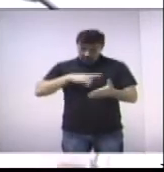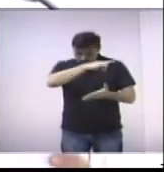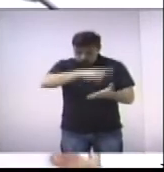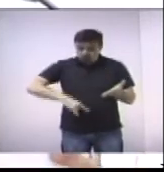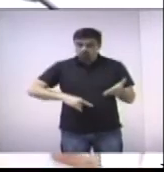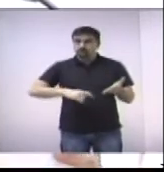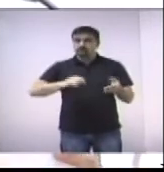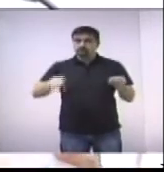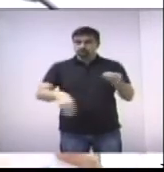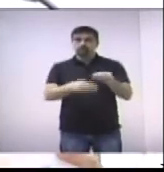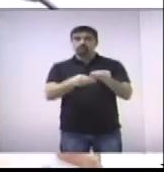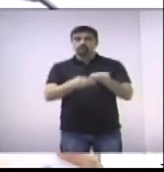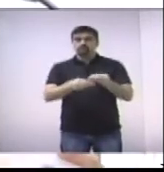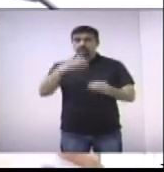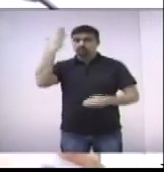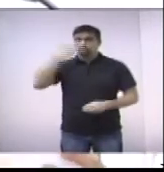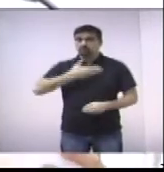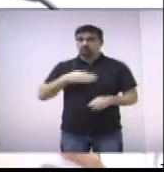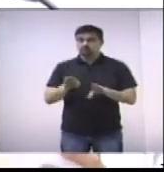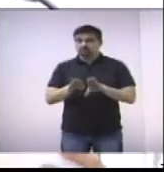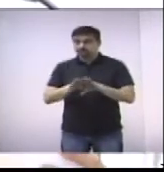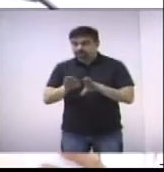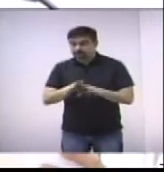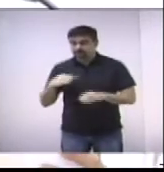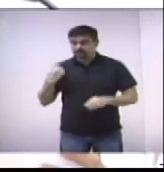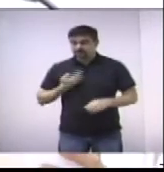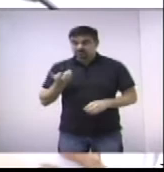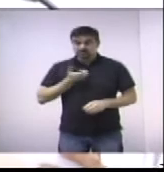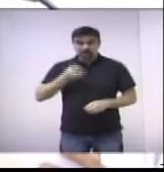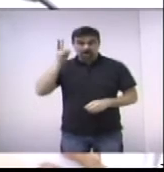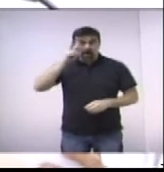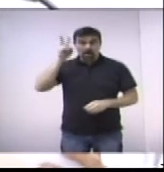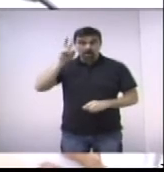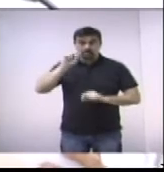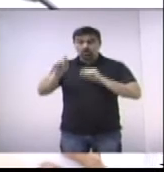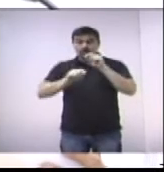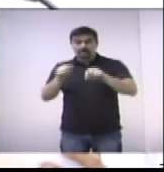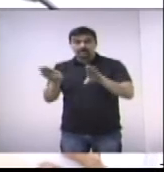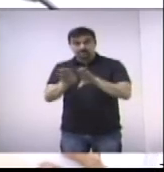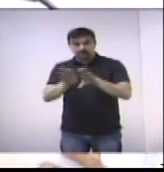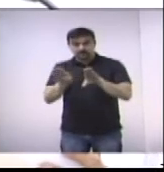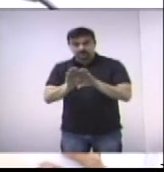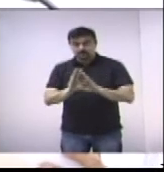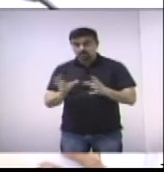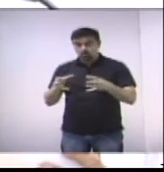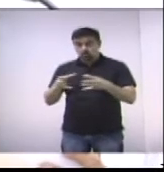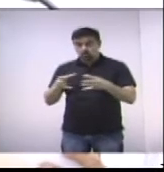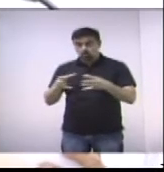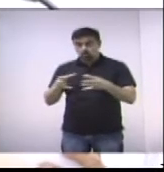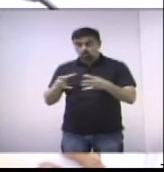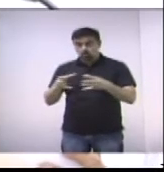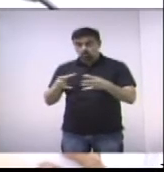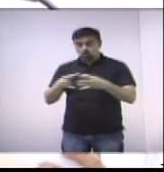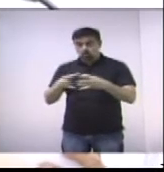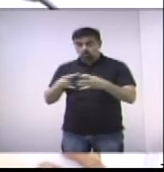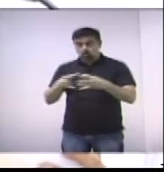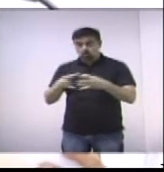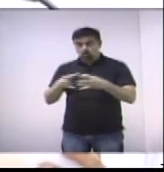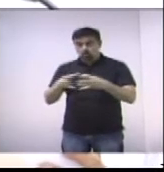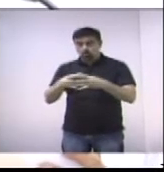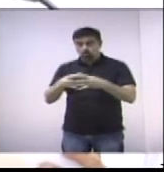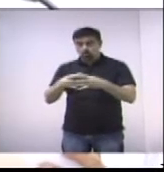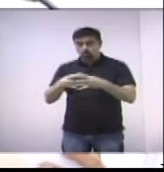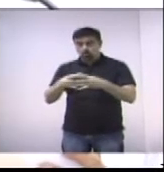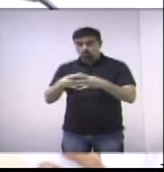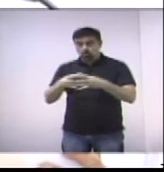anexo. 18. Nesta esteira, ressalte-se que também a Escola de Samba Unidos do Juaranha também deve à Prefeitura de